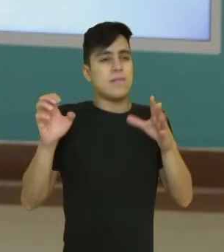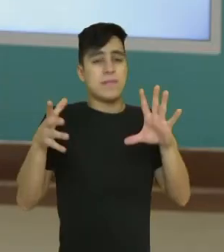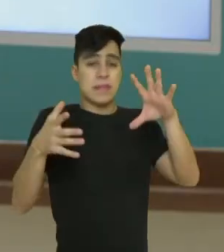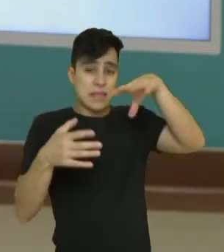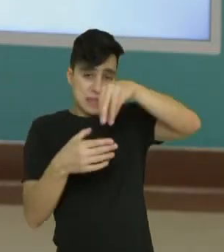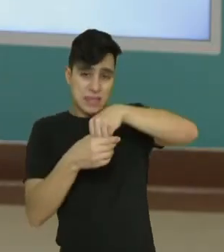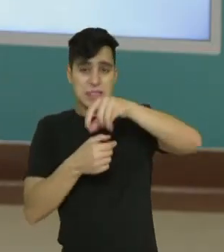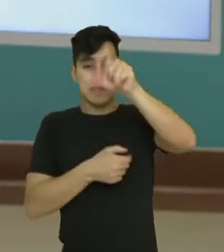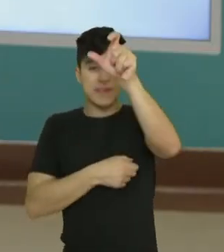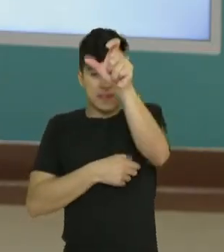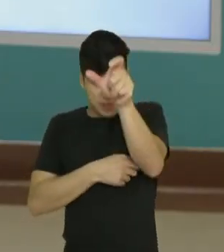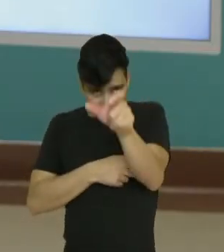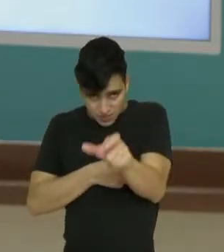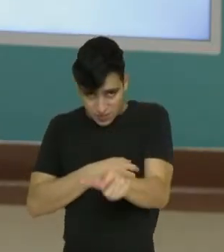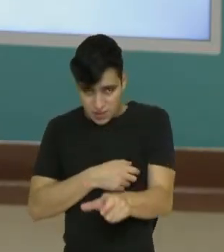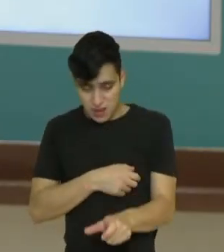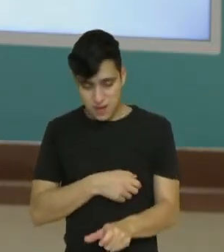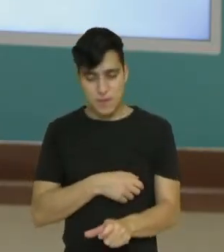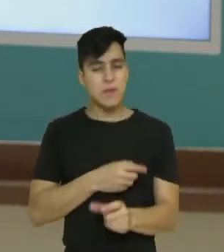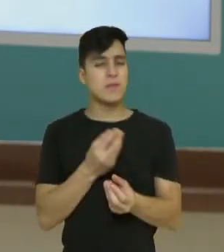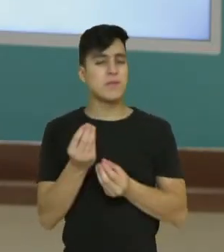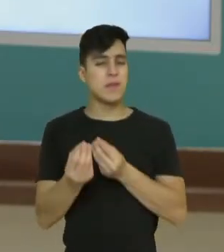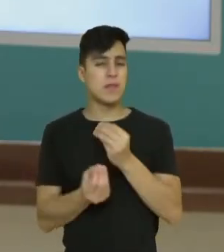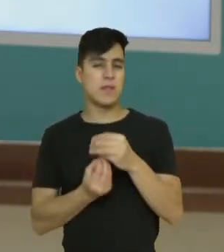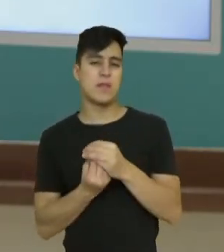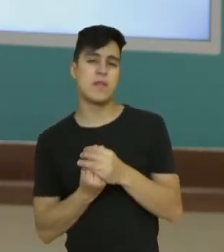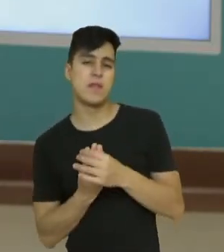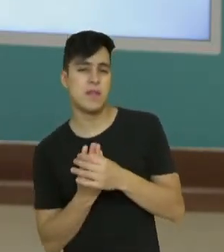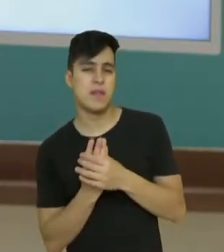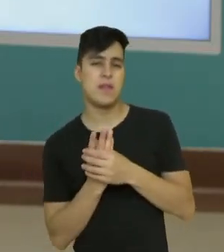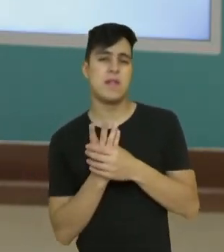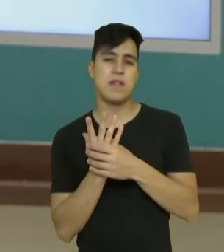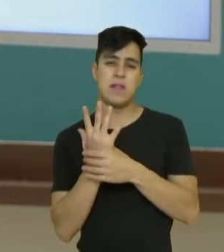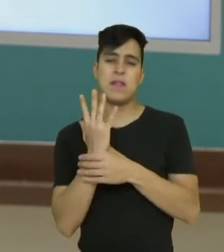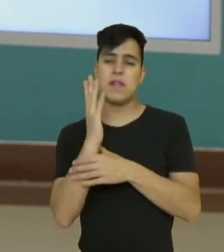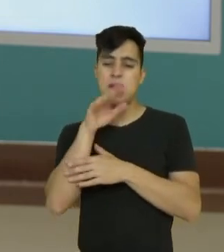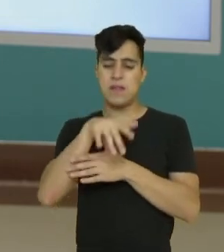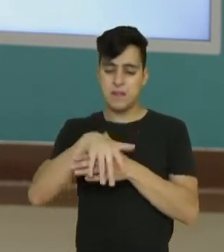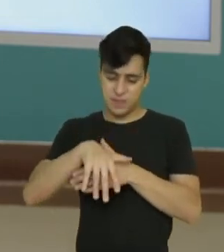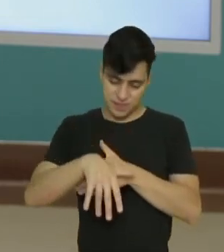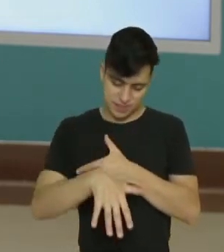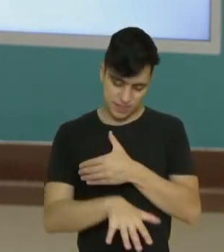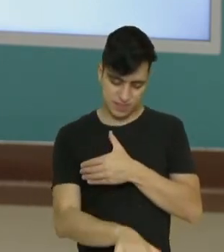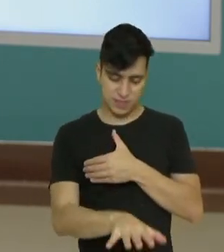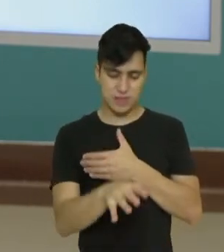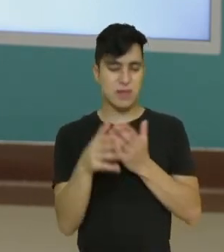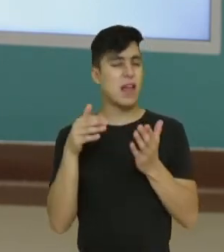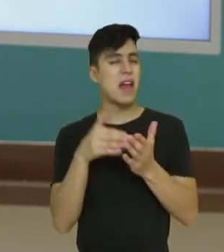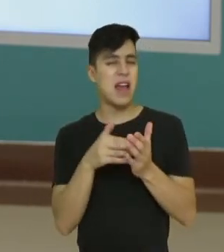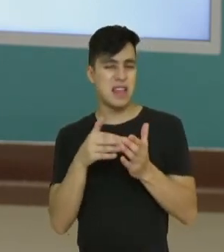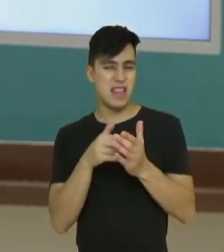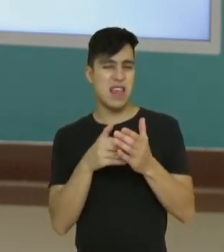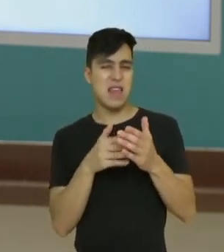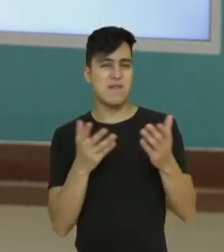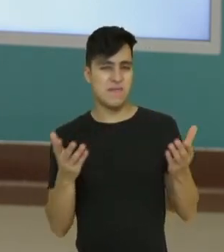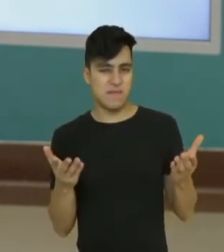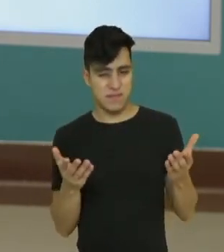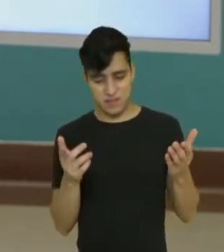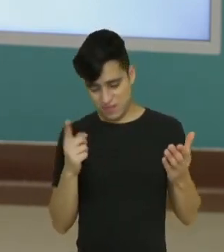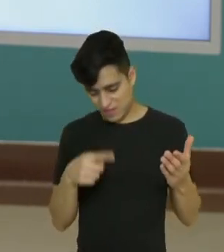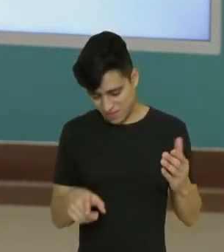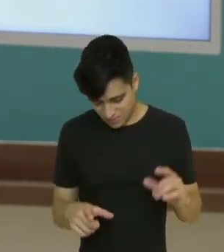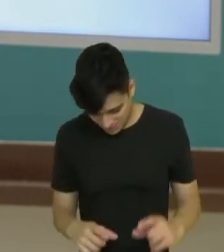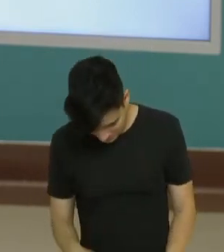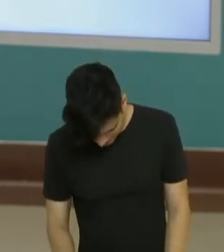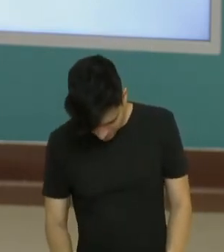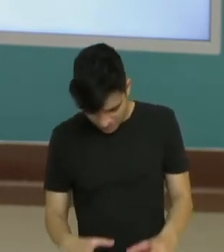Internamente, esse magma ele vai percorrer um caminho até chegar na abertura desse vulcão. Esse